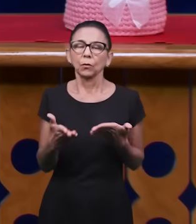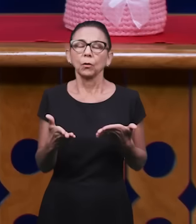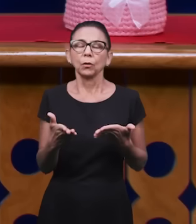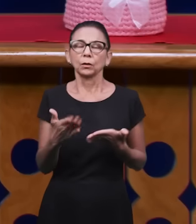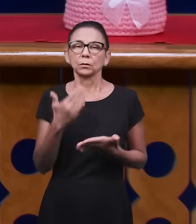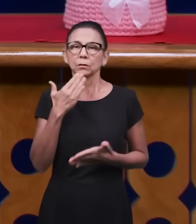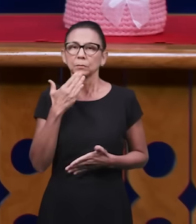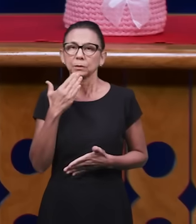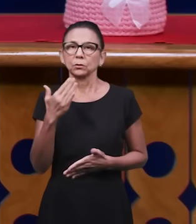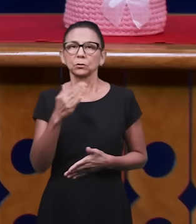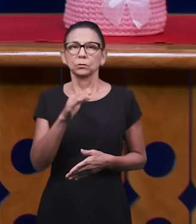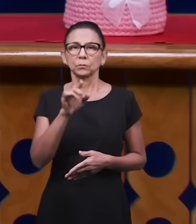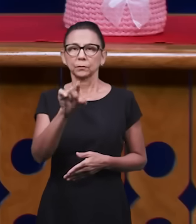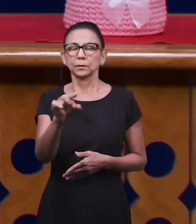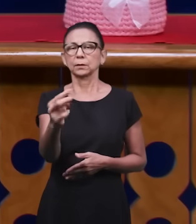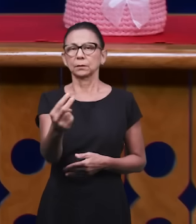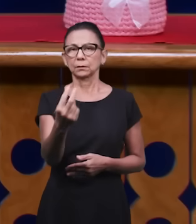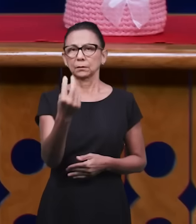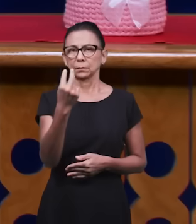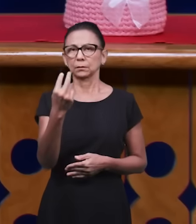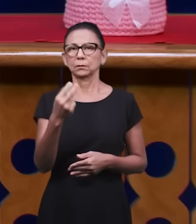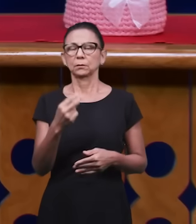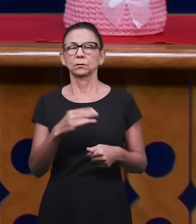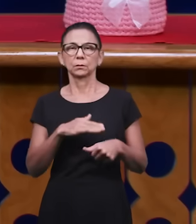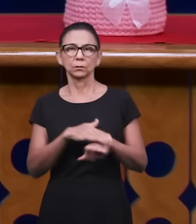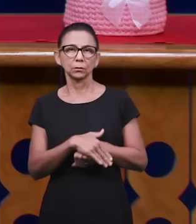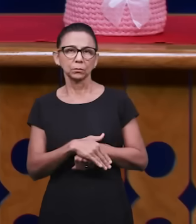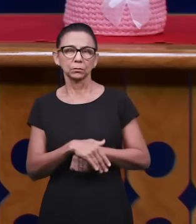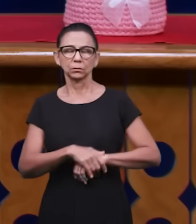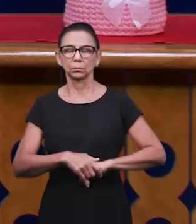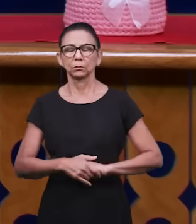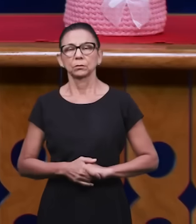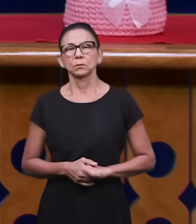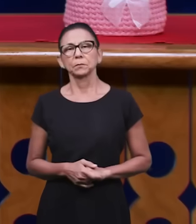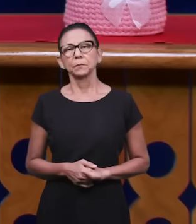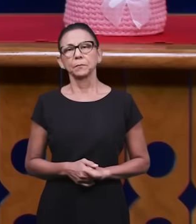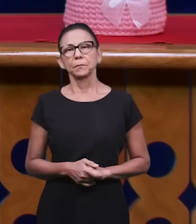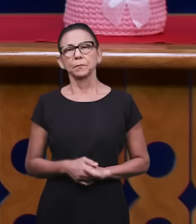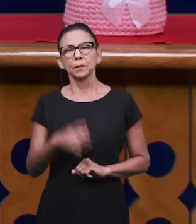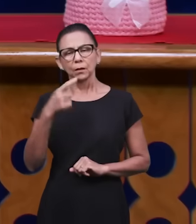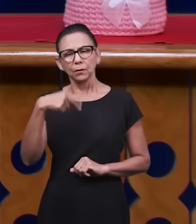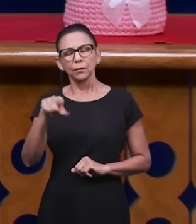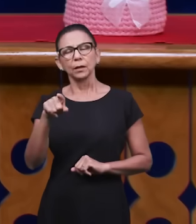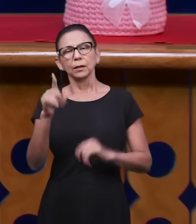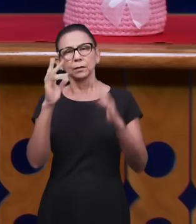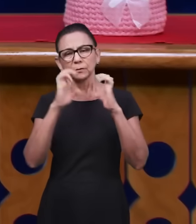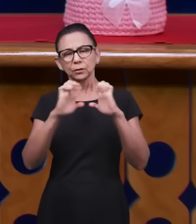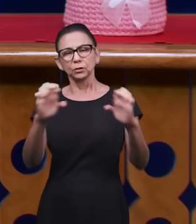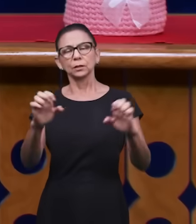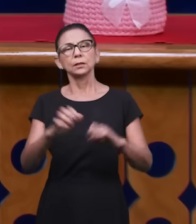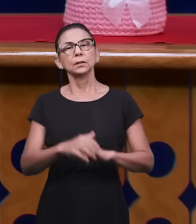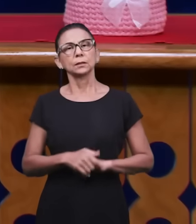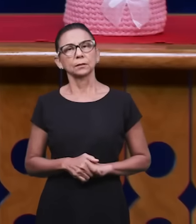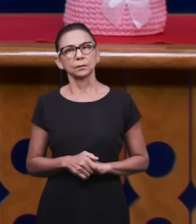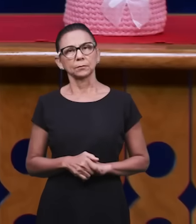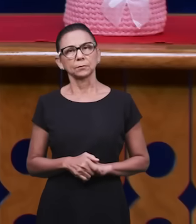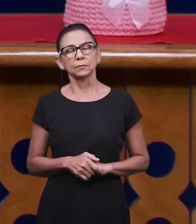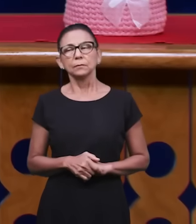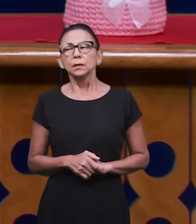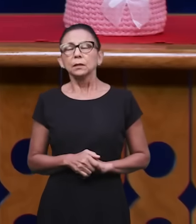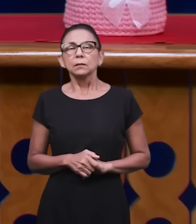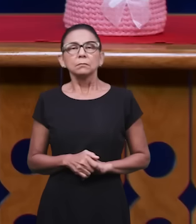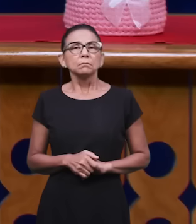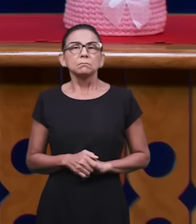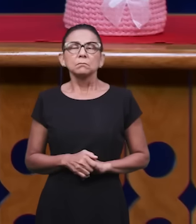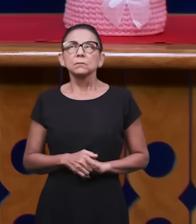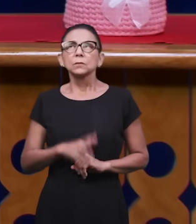a você que nos ouve nesta noite. Dê fruto. Seja em qualquer posição que o Senhor te